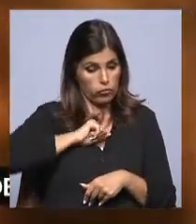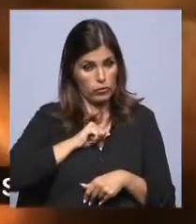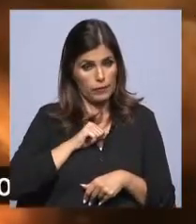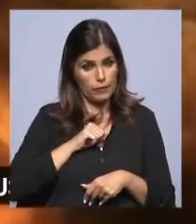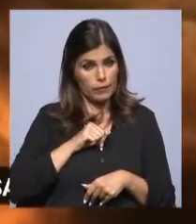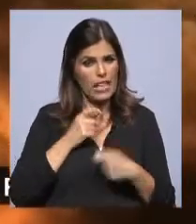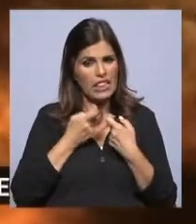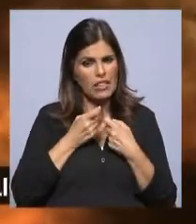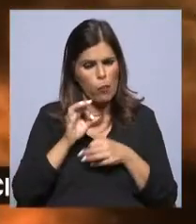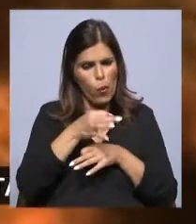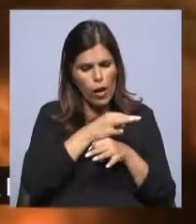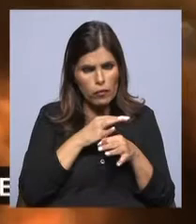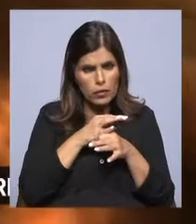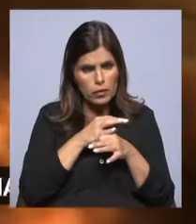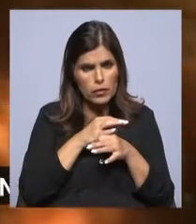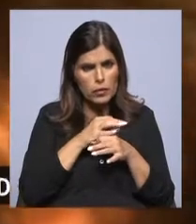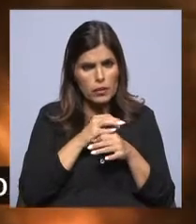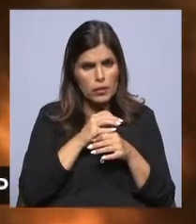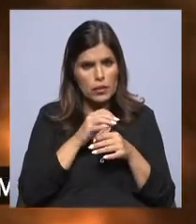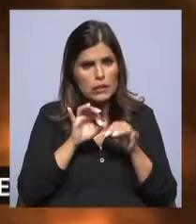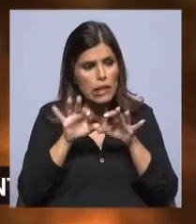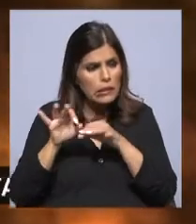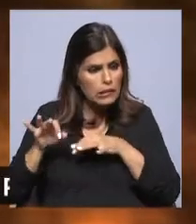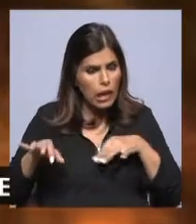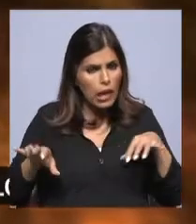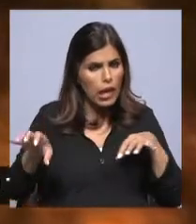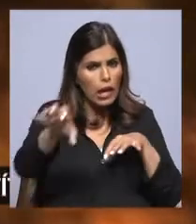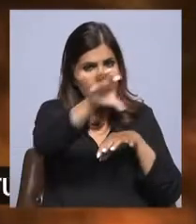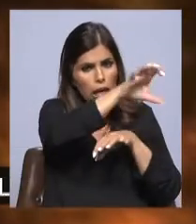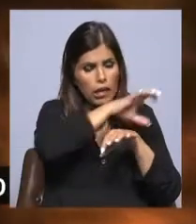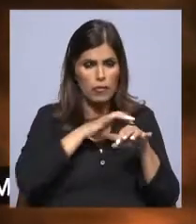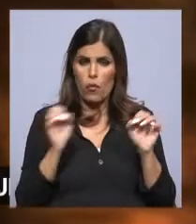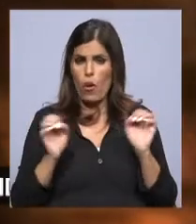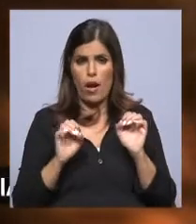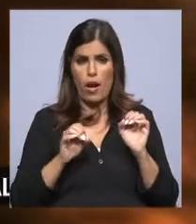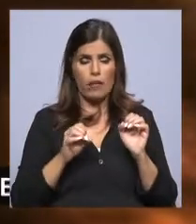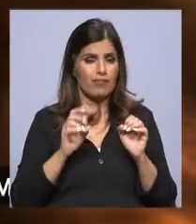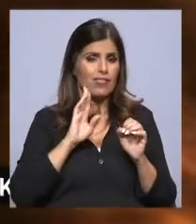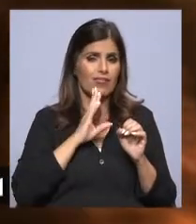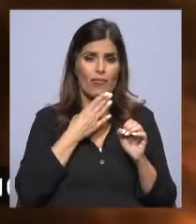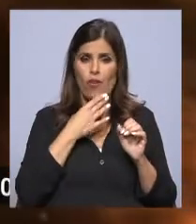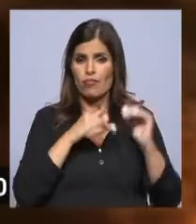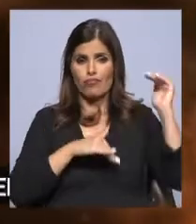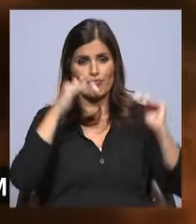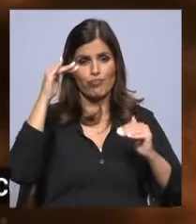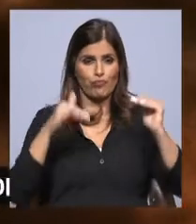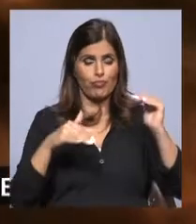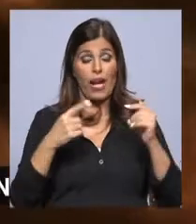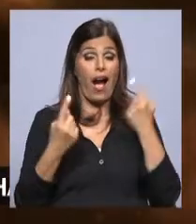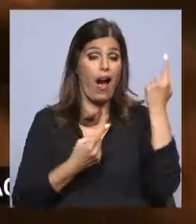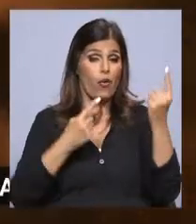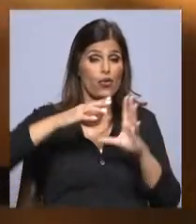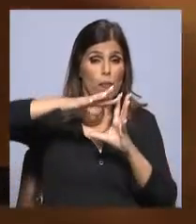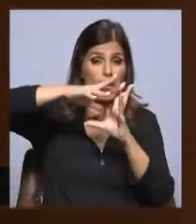está distribuído de uma maneira uniforme ao longo dos discos protoplanetários, isto é, há planetas